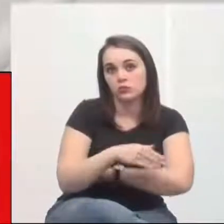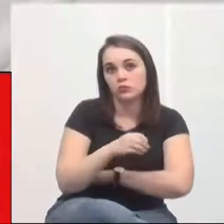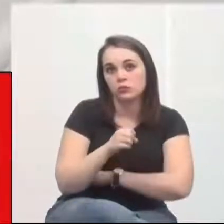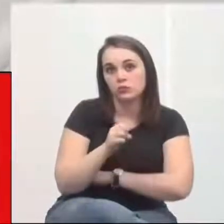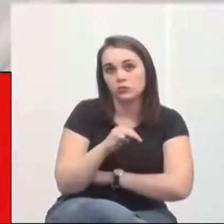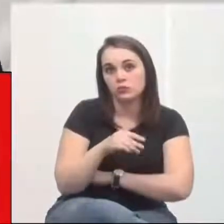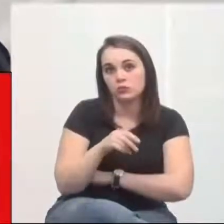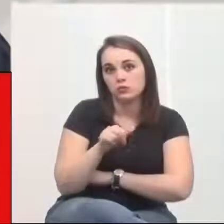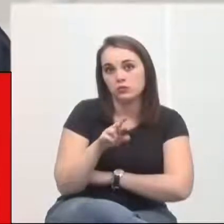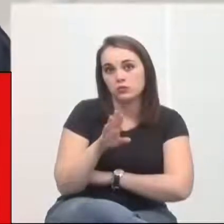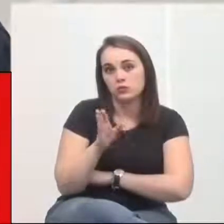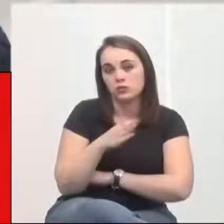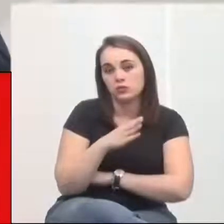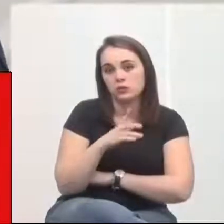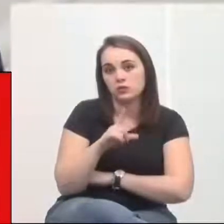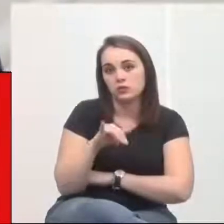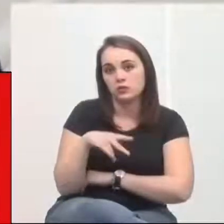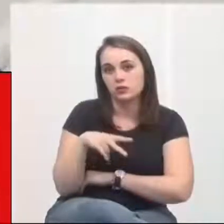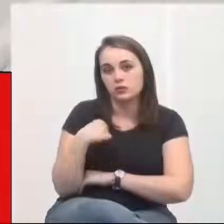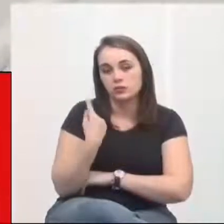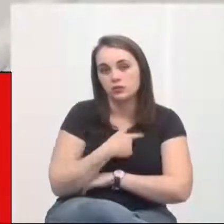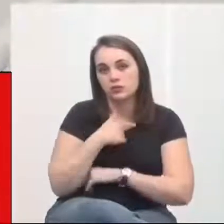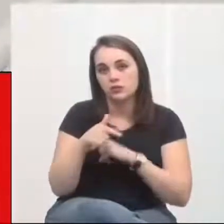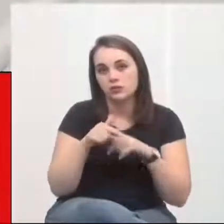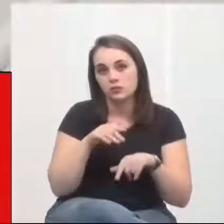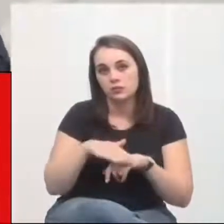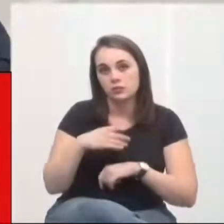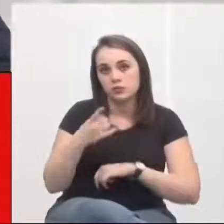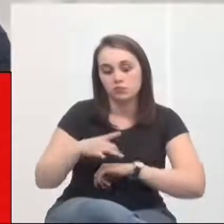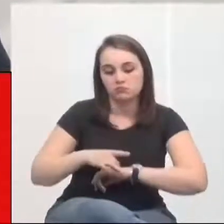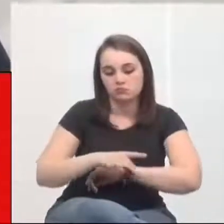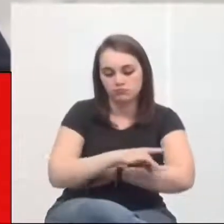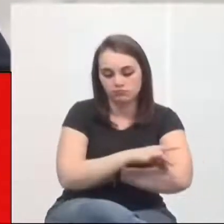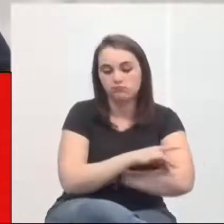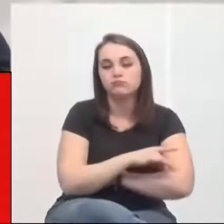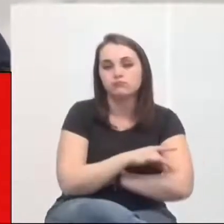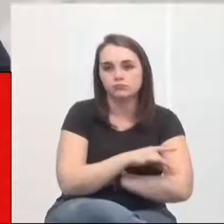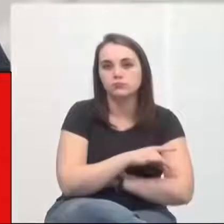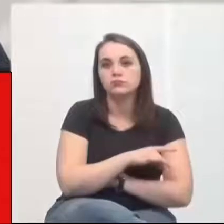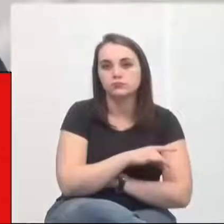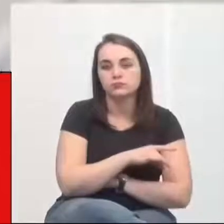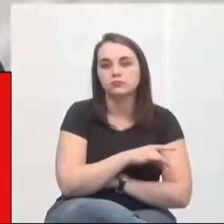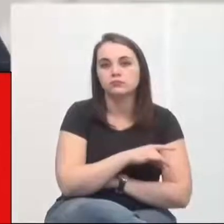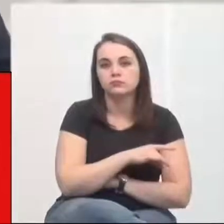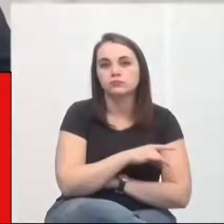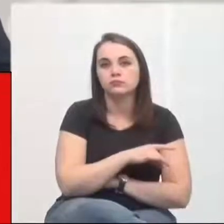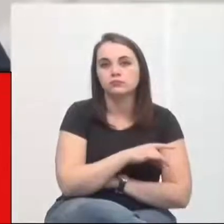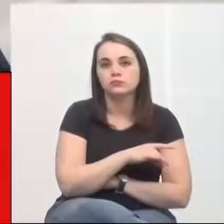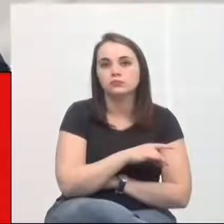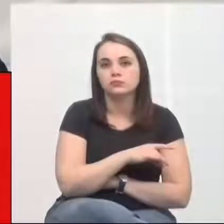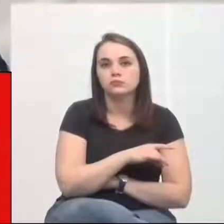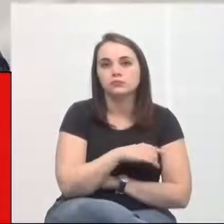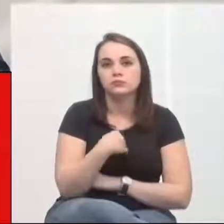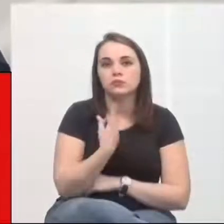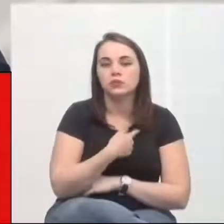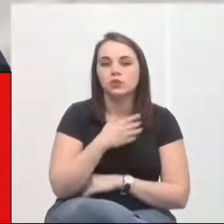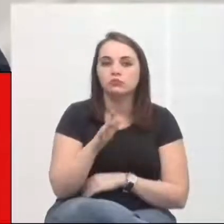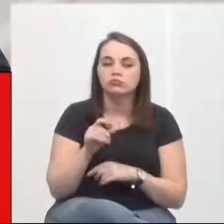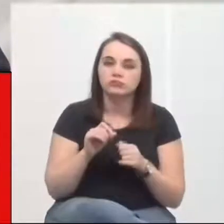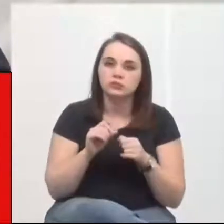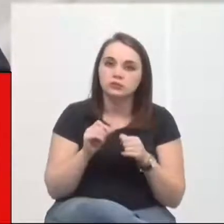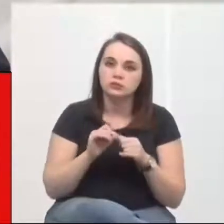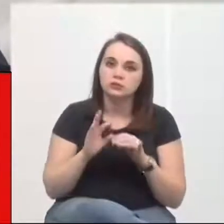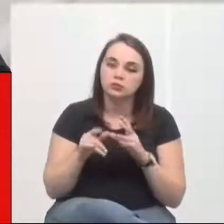também agora. Estamos trabalhando mais uma obra de pavimentação na Osmar Lima, né, o nosso equipamento está lá.